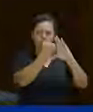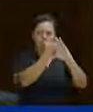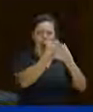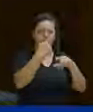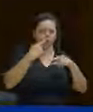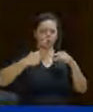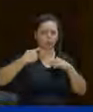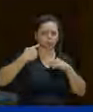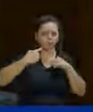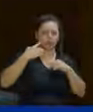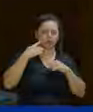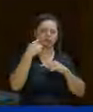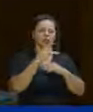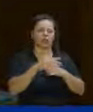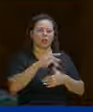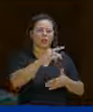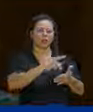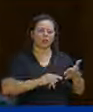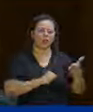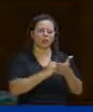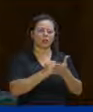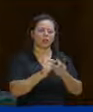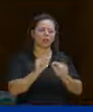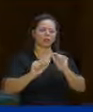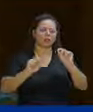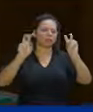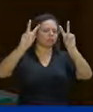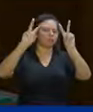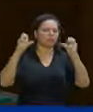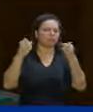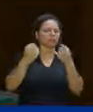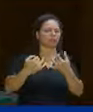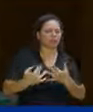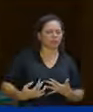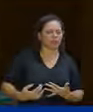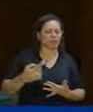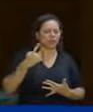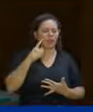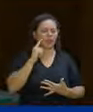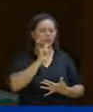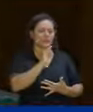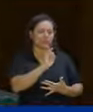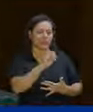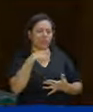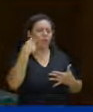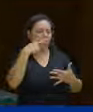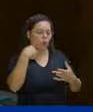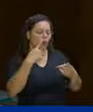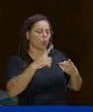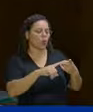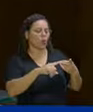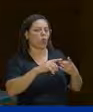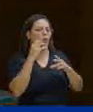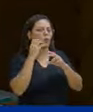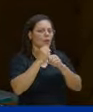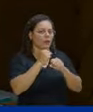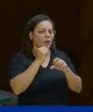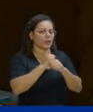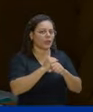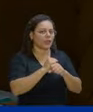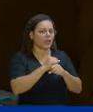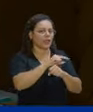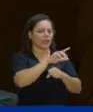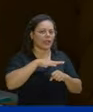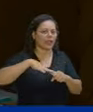a possibilidade de contratação de serviço de consultoria contábil e advocacia e de serviços para